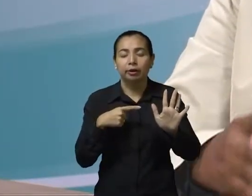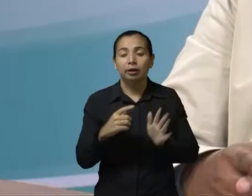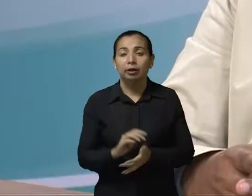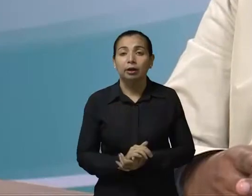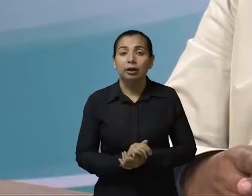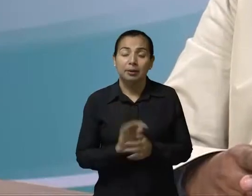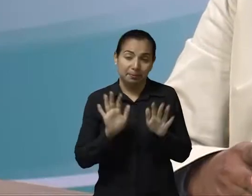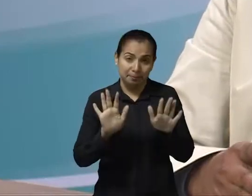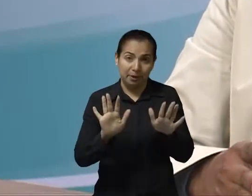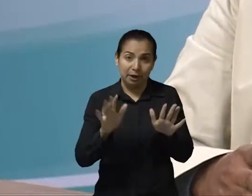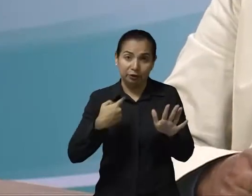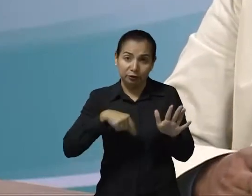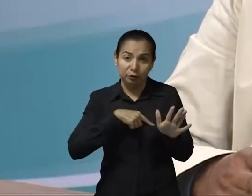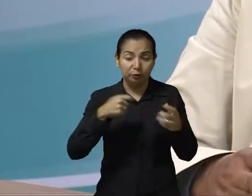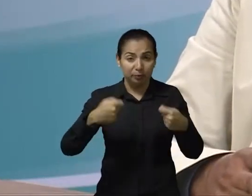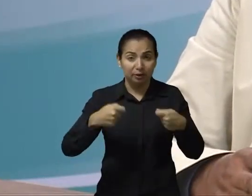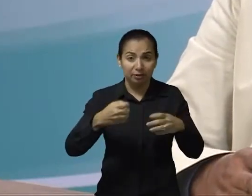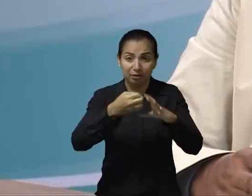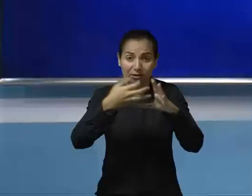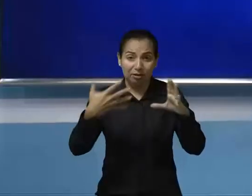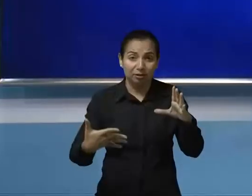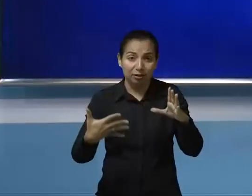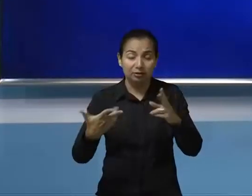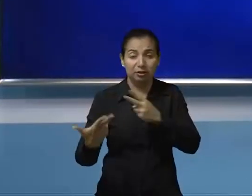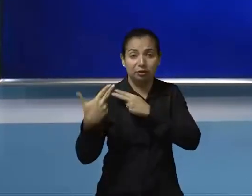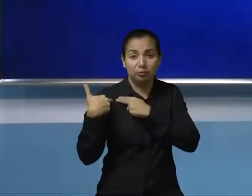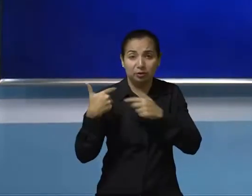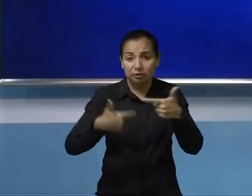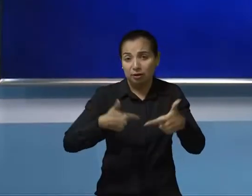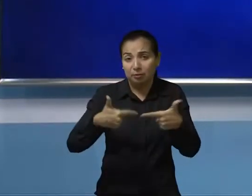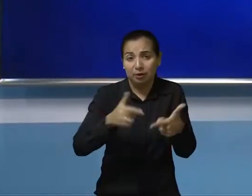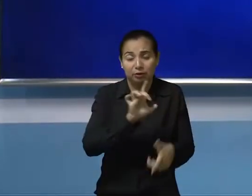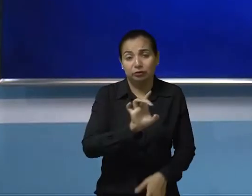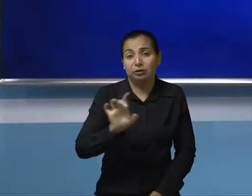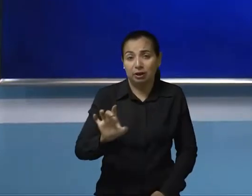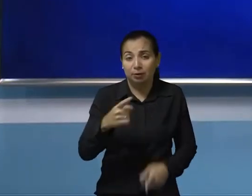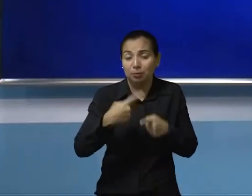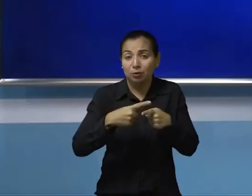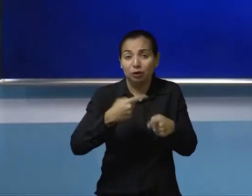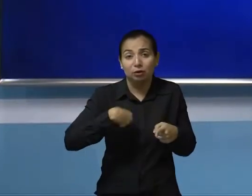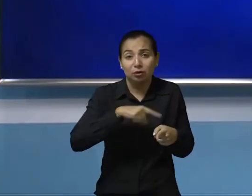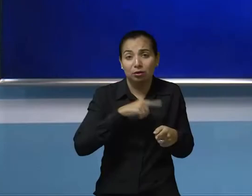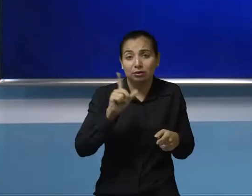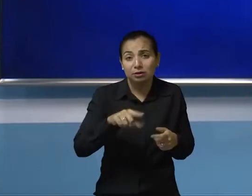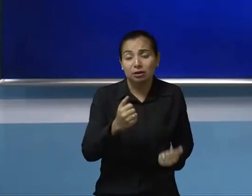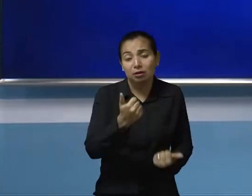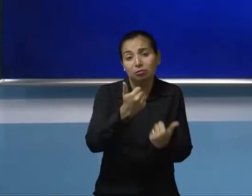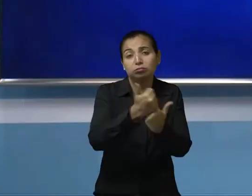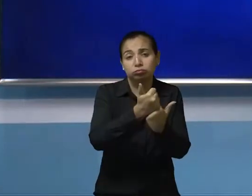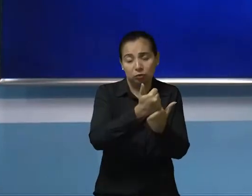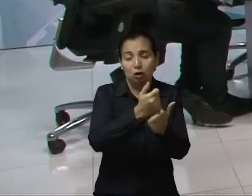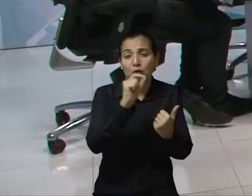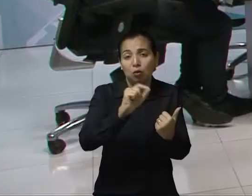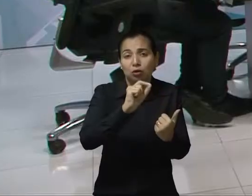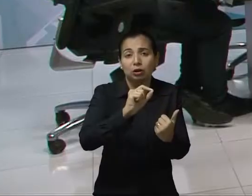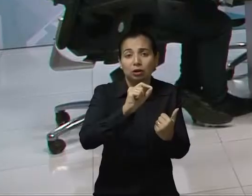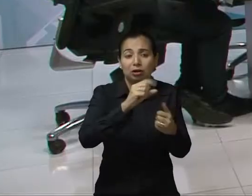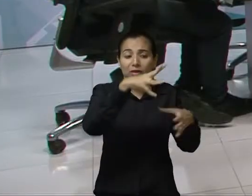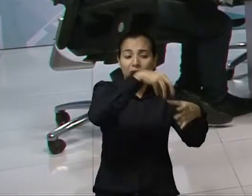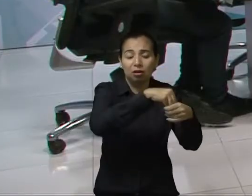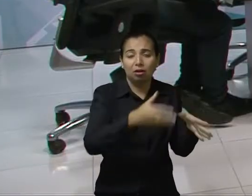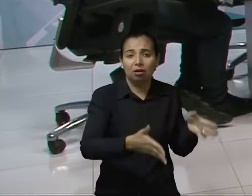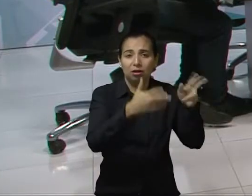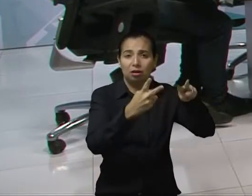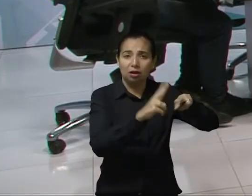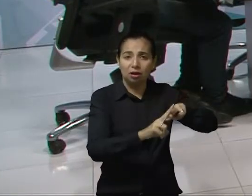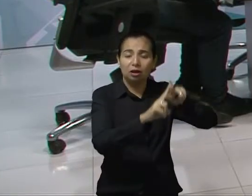preciso a gente realmente caracterizar a atividade, ou seja, nós estamos ali para dar o suporte da custódia e fazer com que tudo aconteça lá